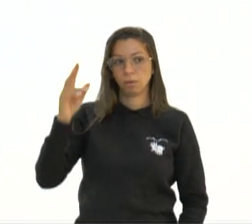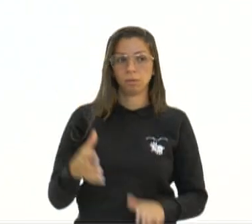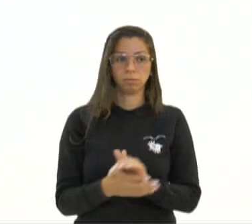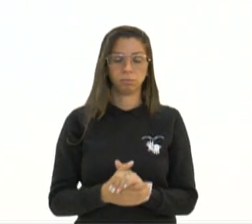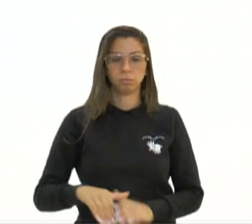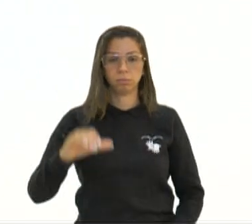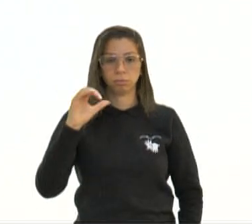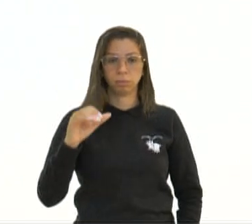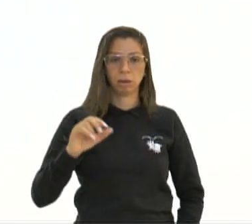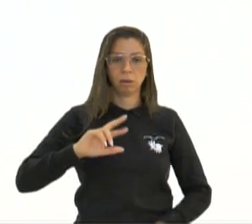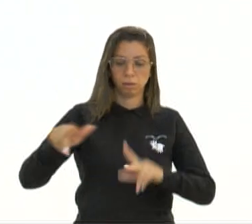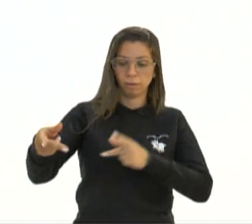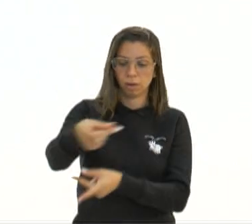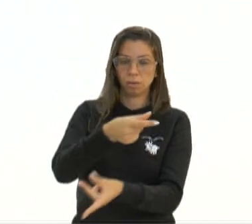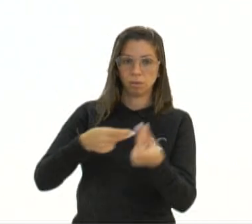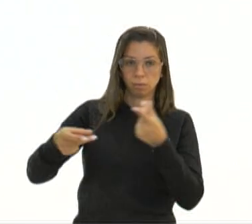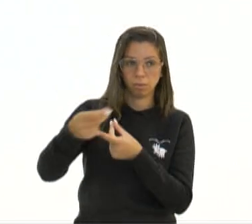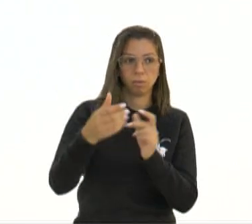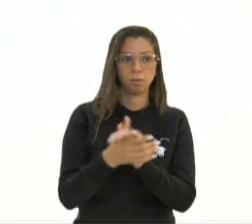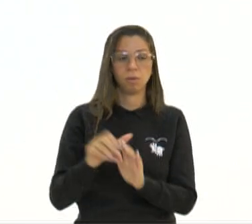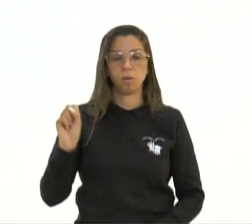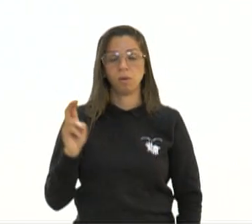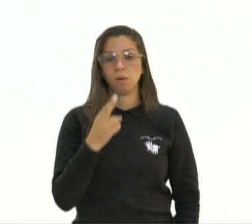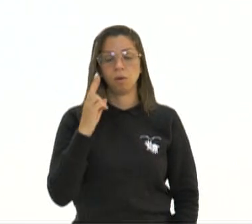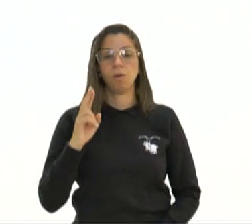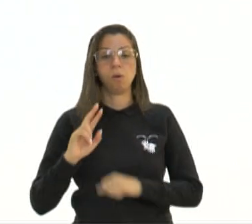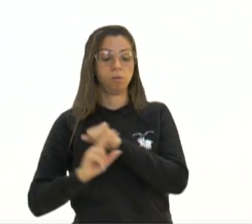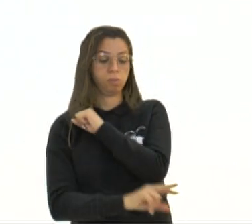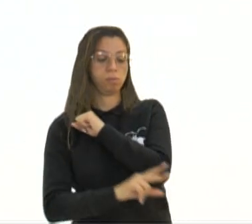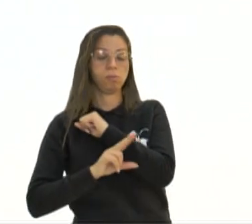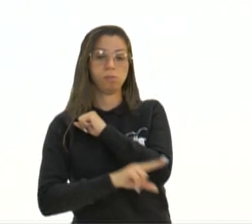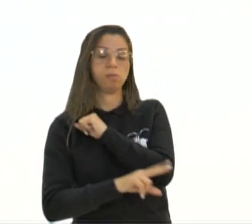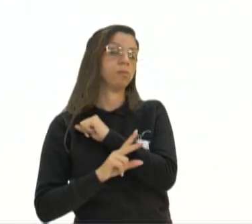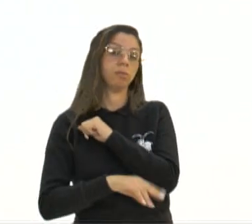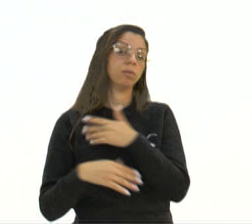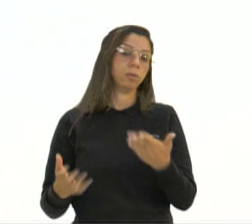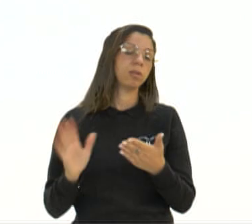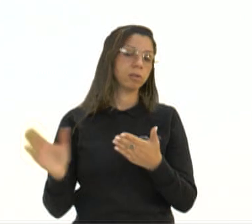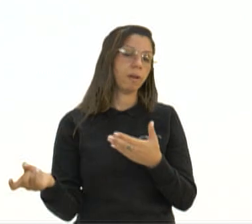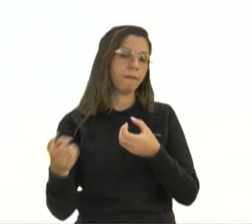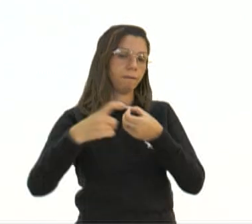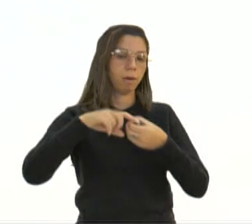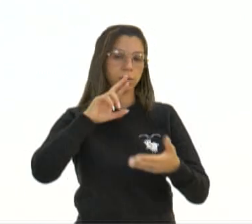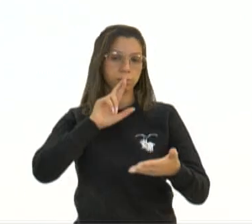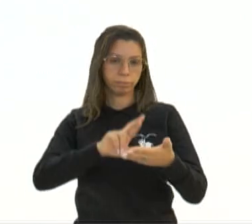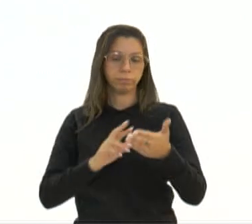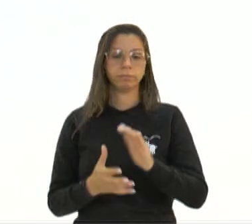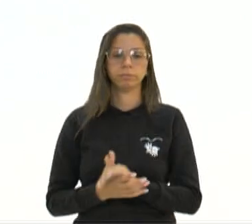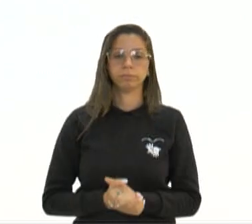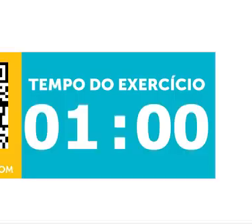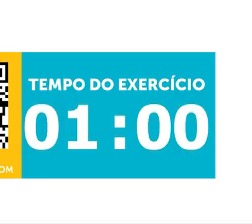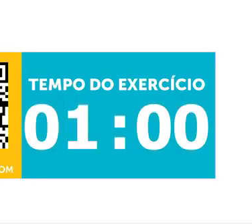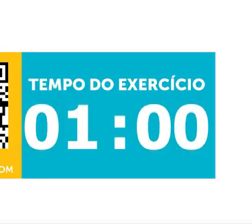as diferentes economias. Ou letra D, as diferenças étnicas. Vai lá, a gente já volta para a correção.